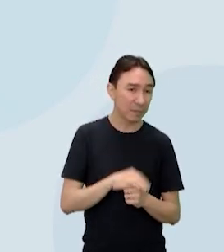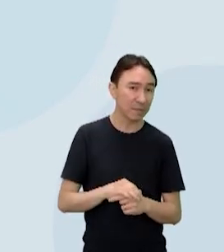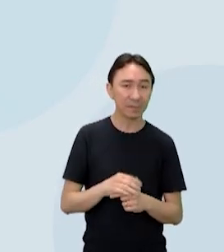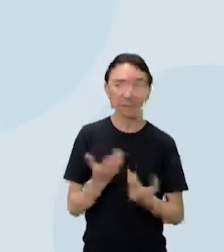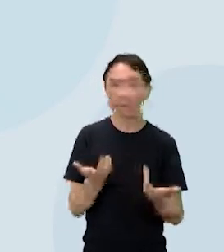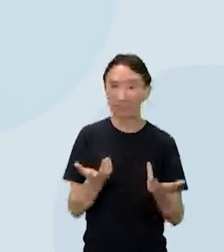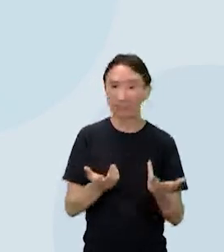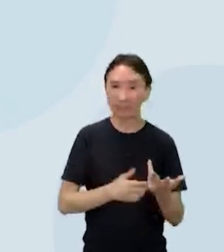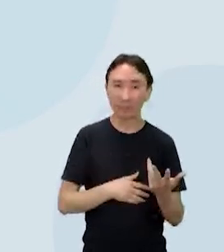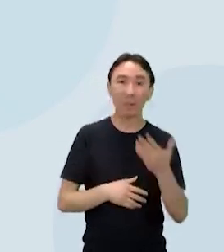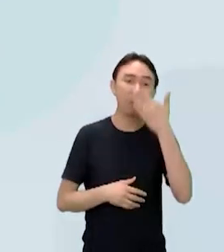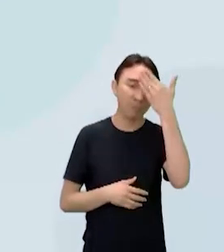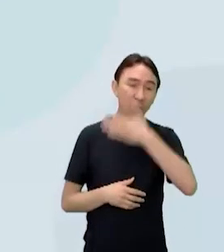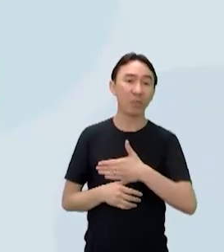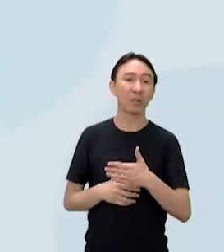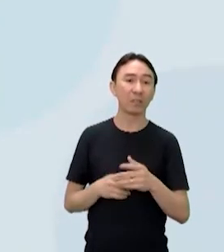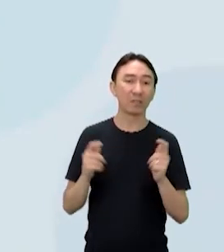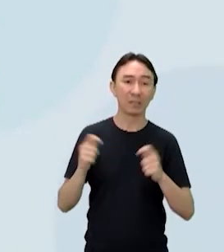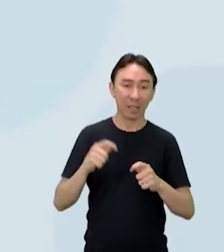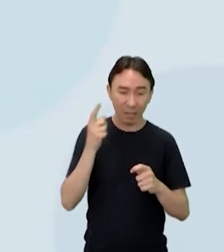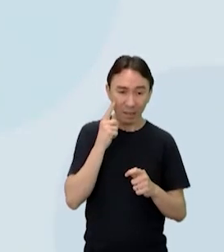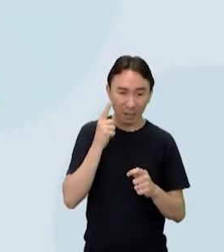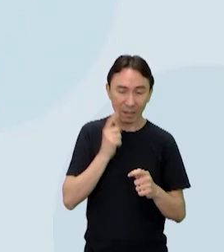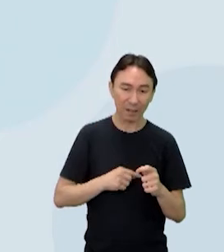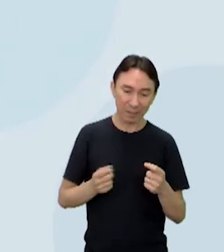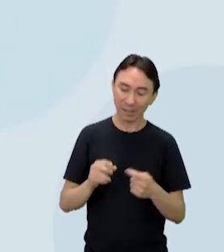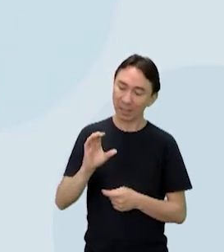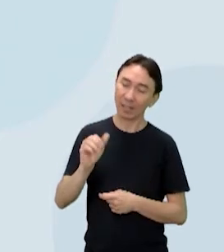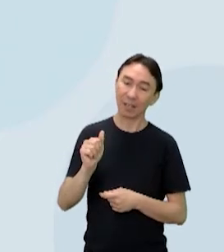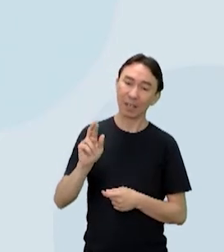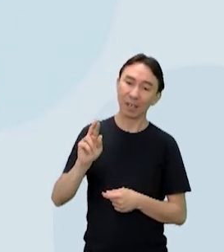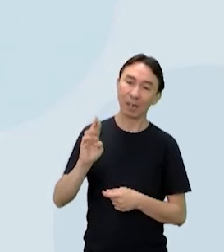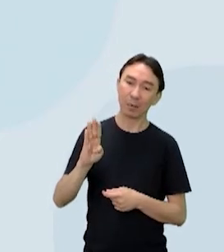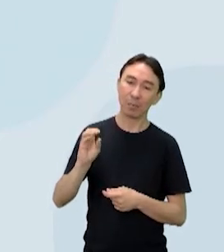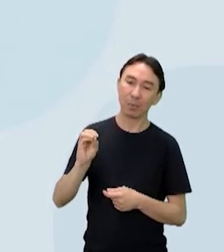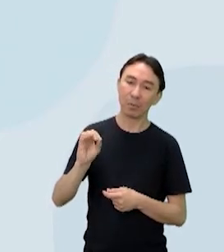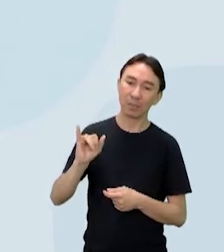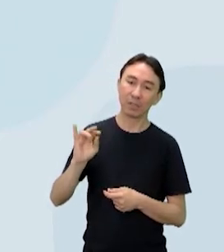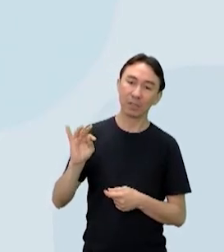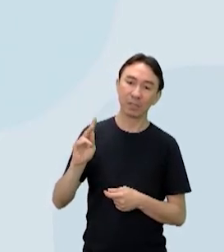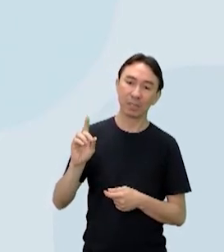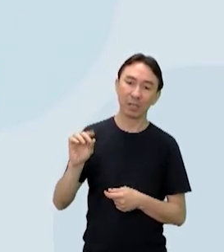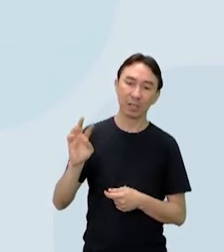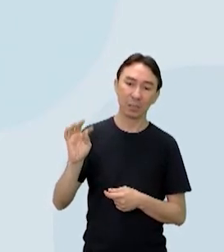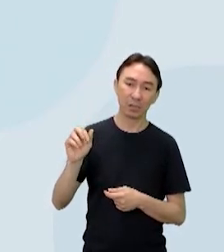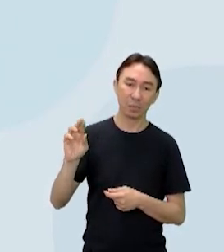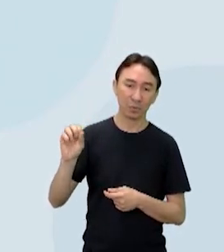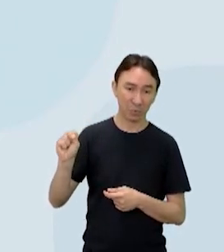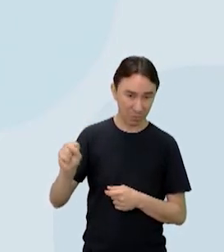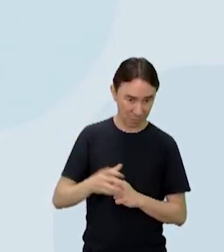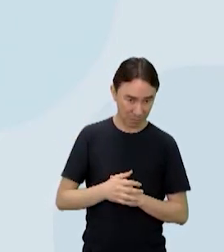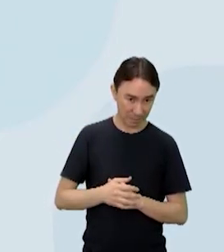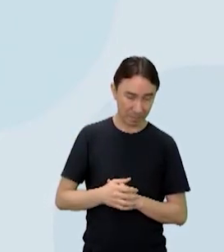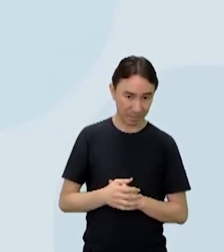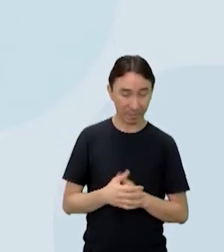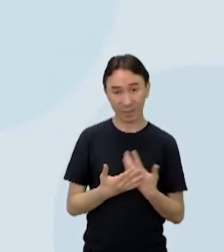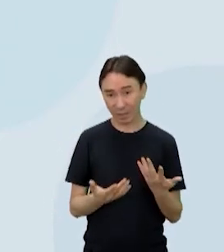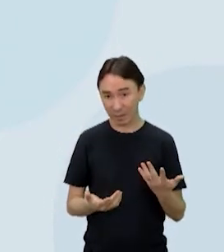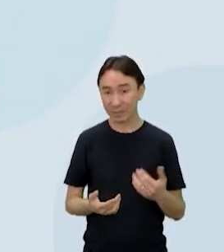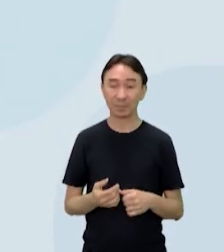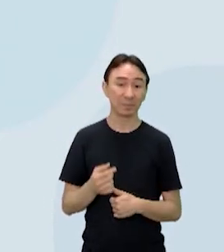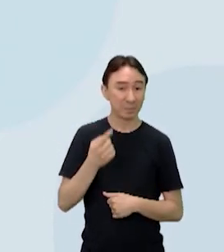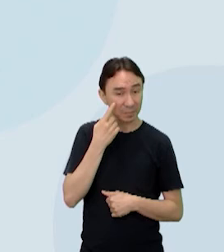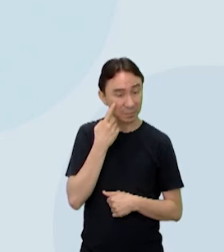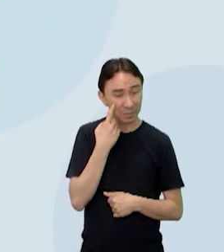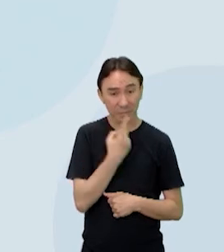conseguiram comprovar a formação de carboidratos. E aí eles colocam ali uma ressalva, né, da possibilidade da